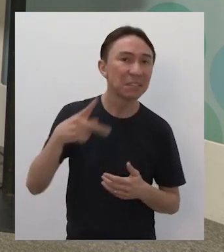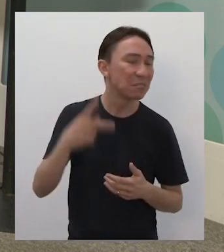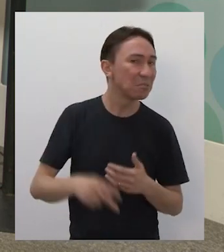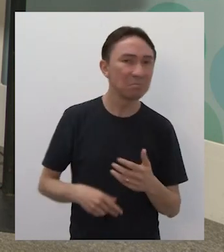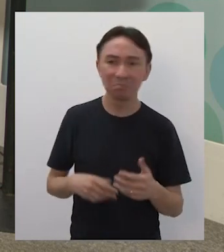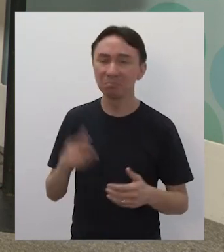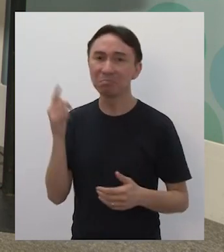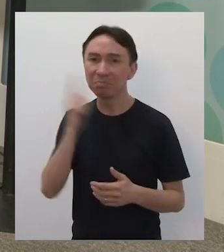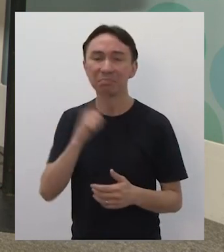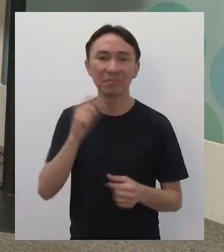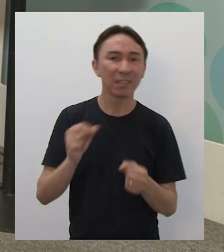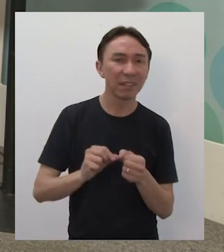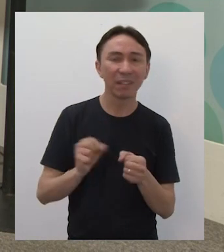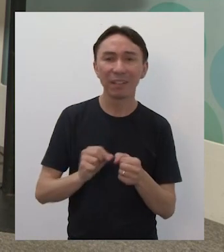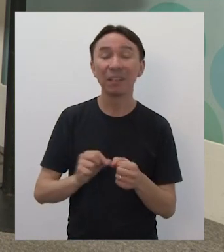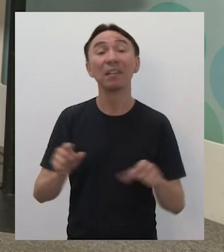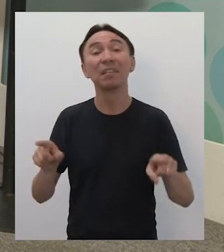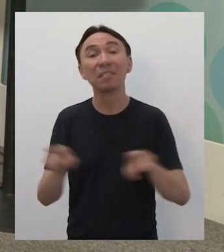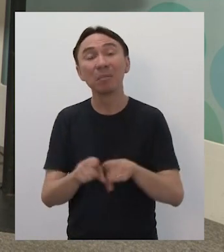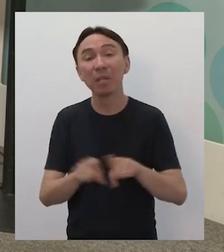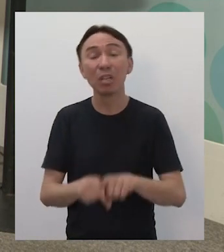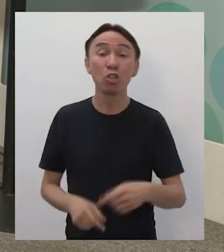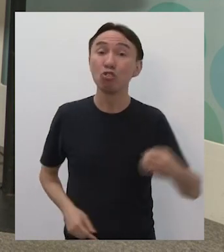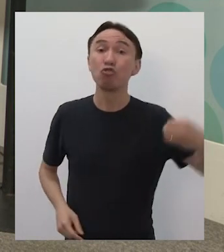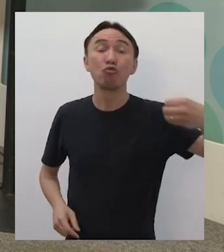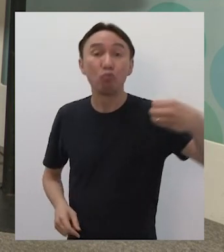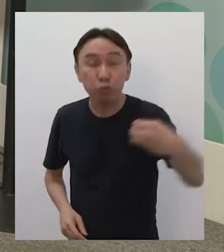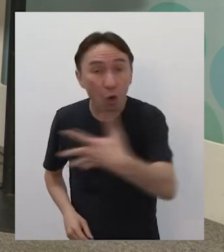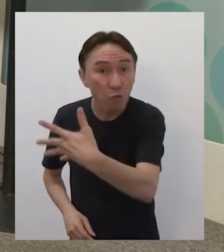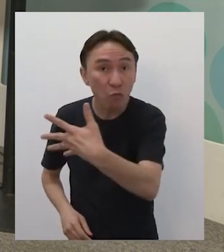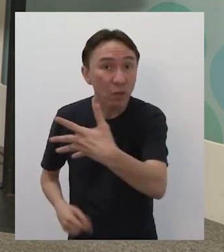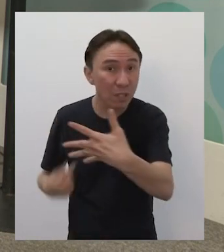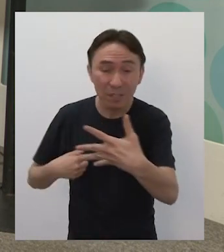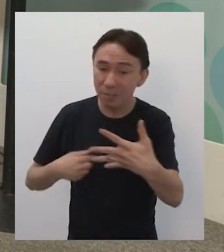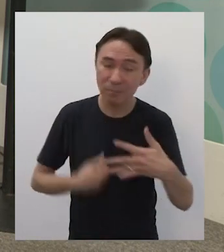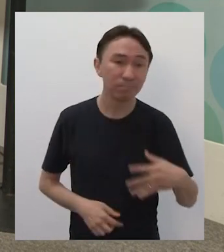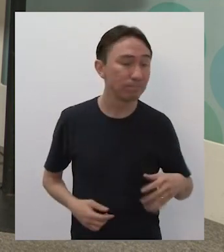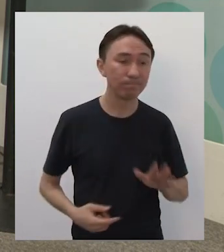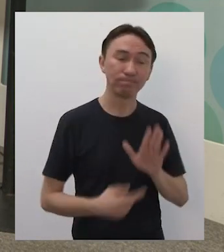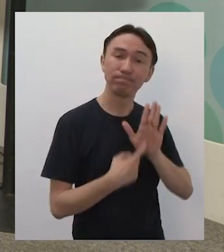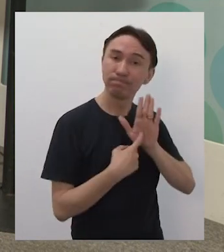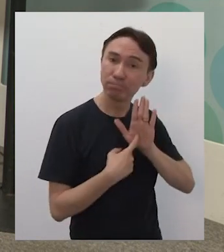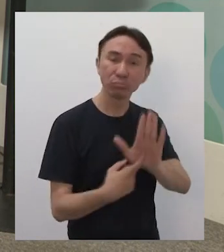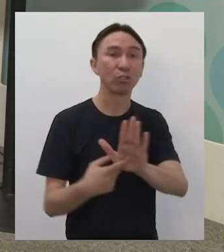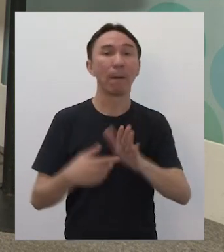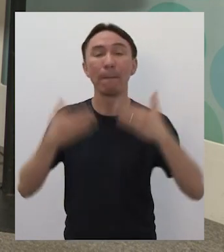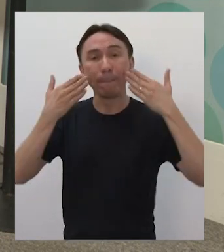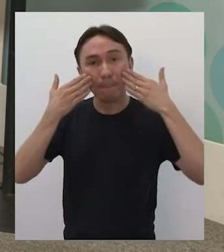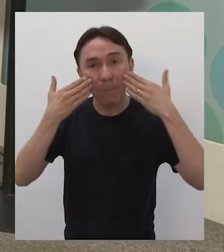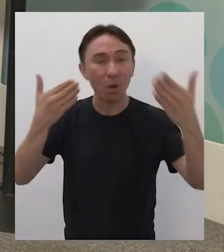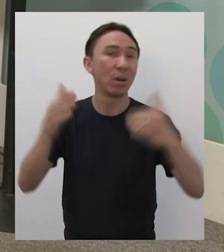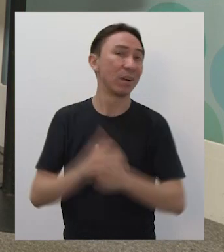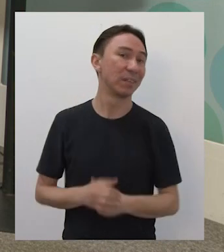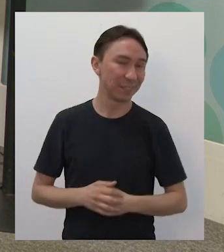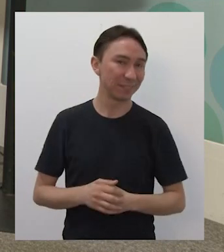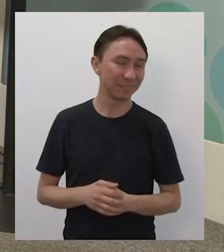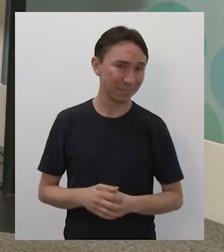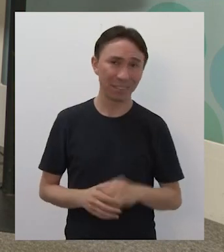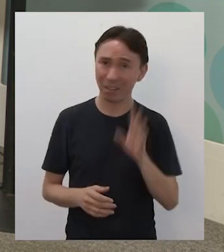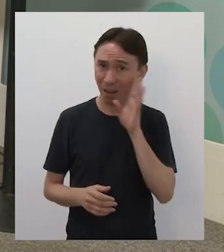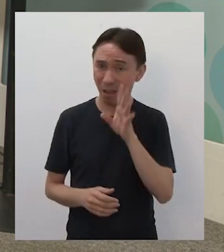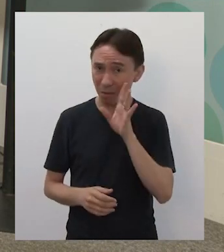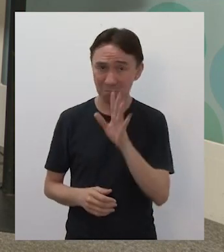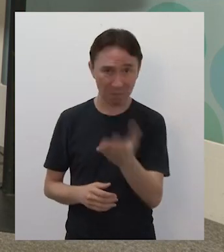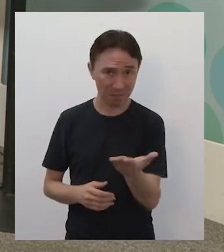e também uma vontade de compartilhar esse novo, né, esse mundo dele, né, esse mundo novo também com outras pessoas, né, o que é bem legal.